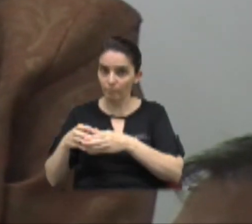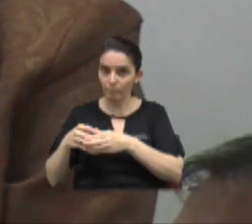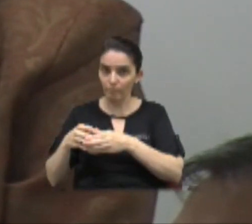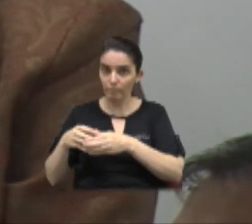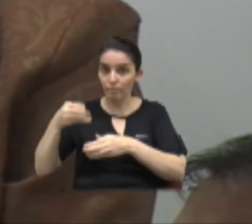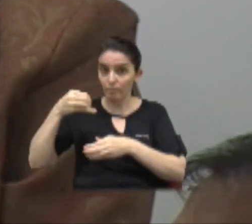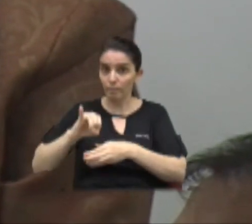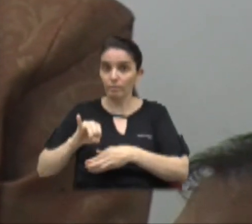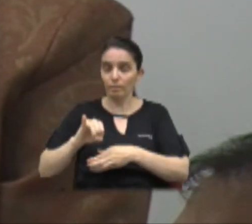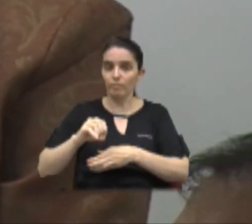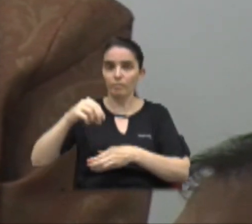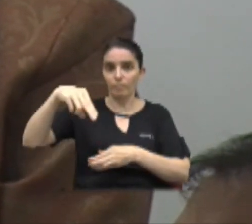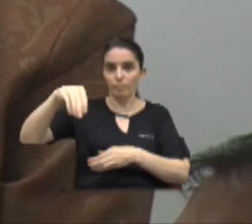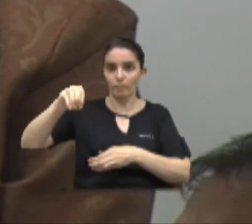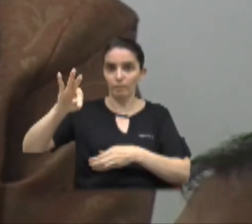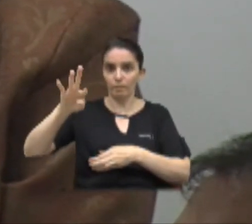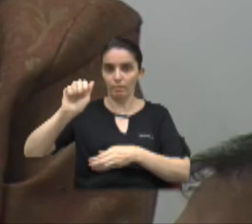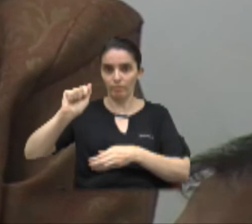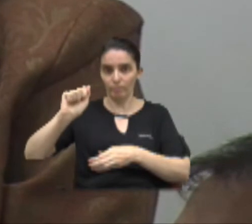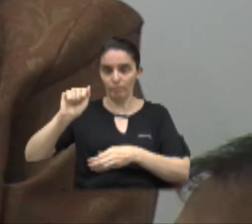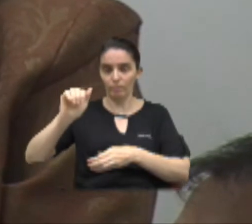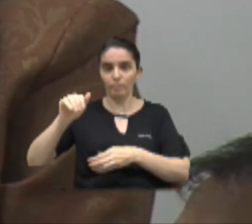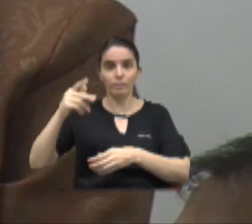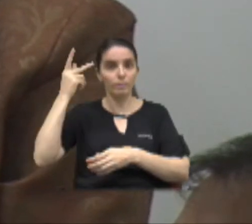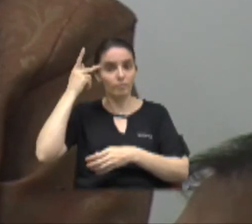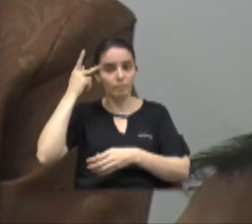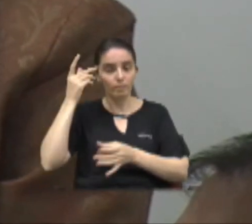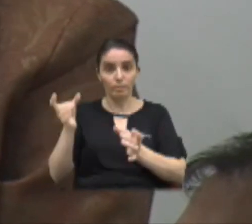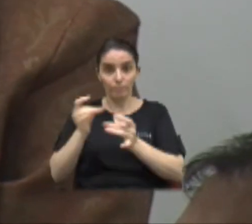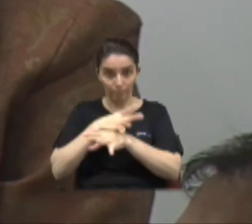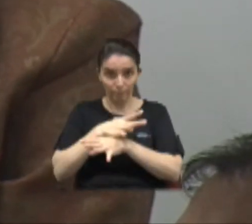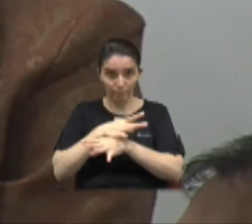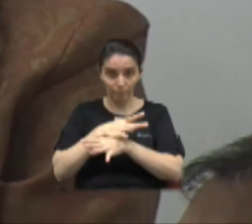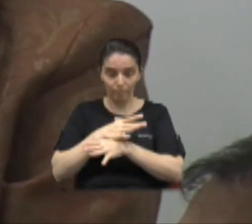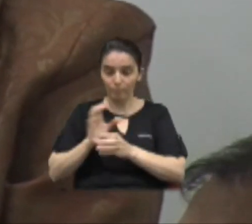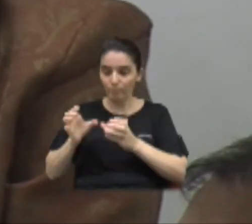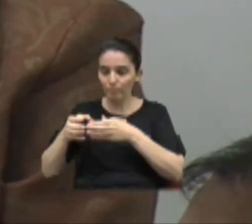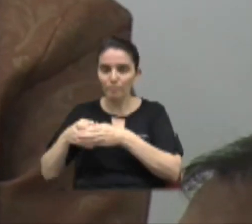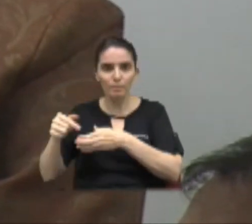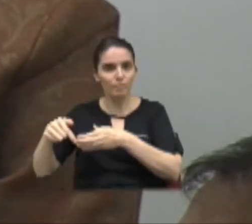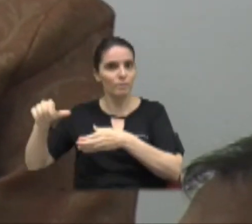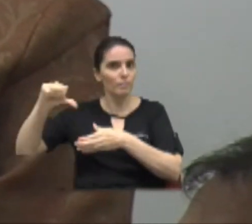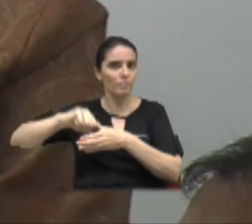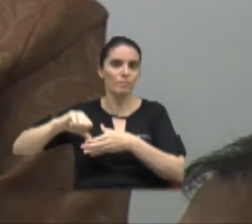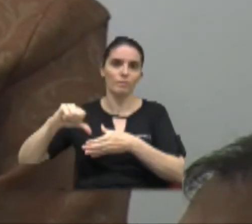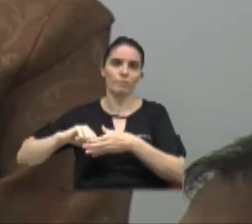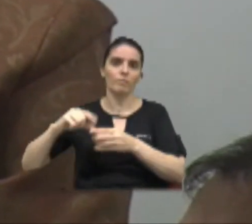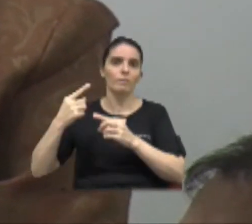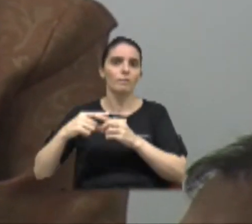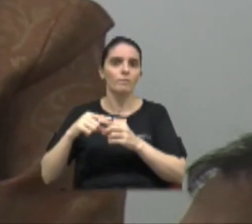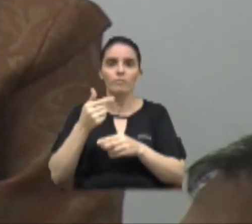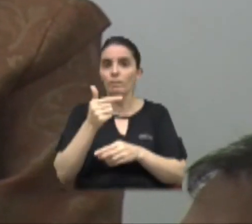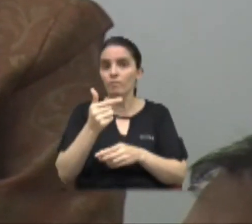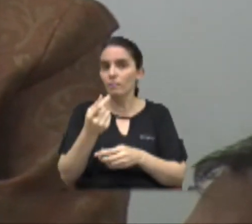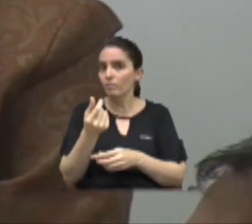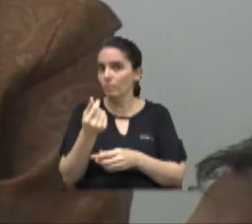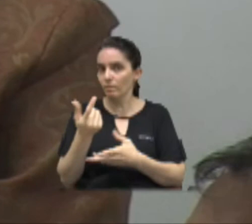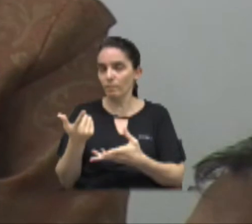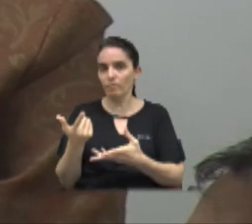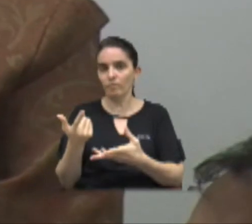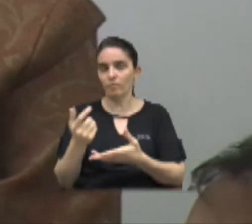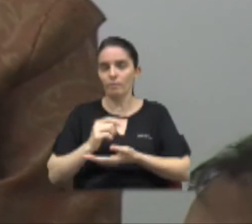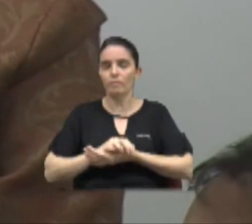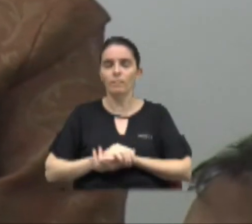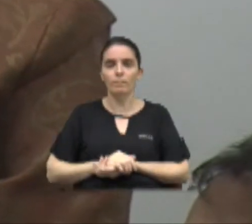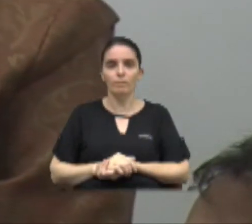senhor presidente, elas vão ter que se desfazer, porque não tem condição. A partir do momento que abriu para essas entidades, você passa